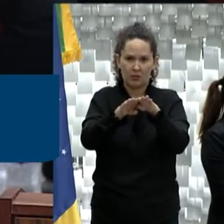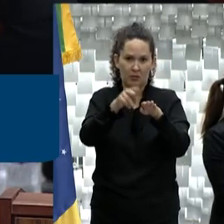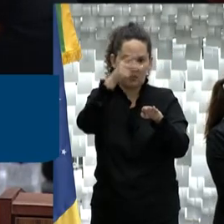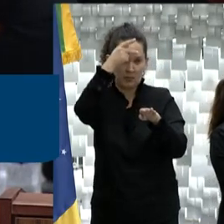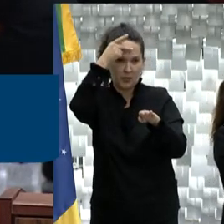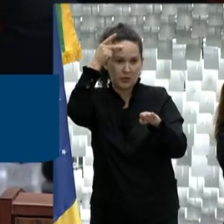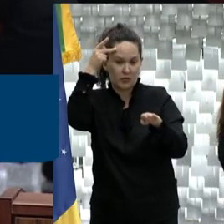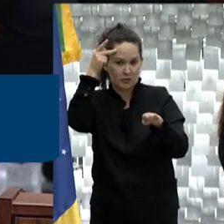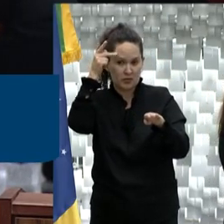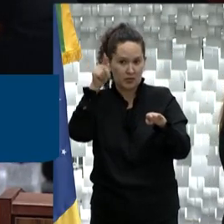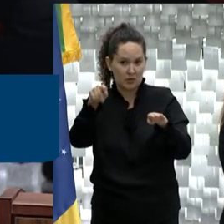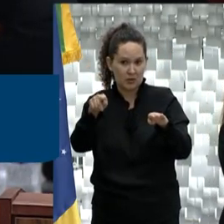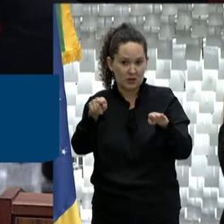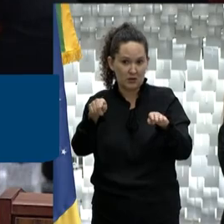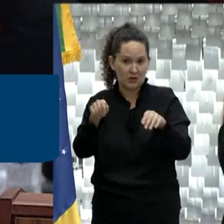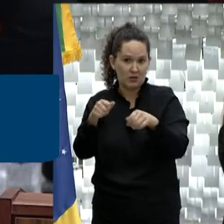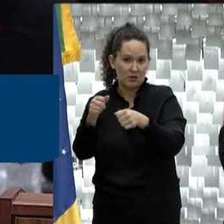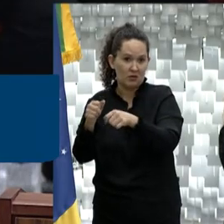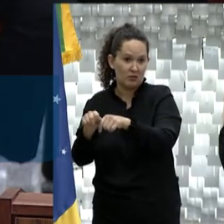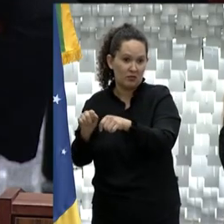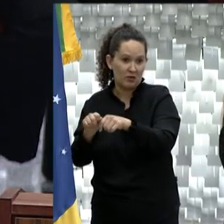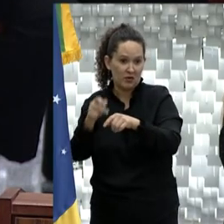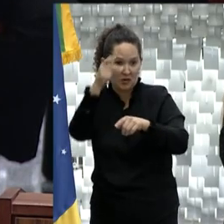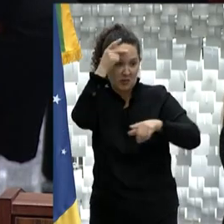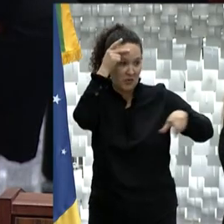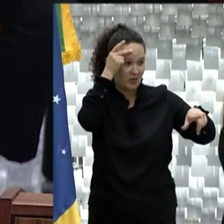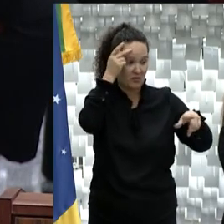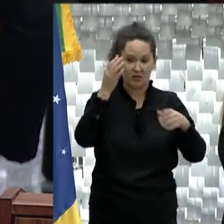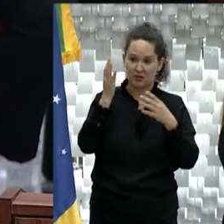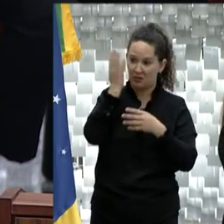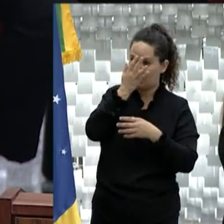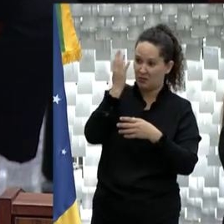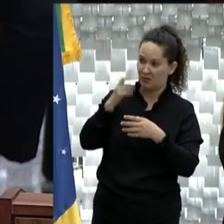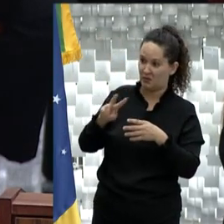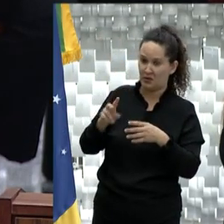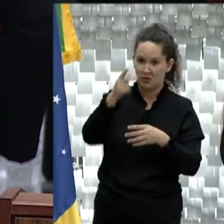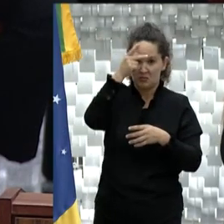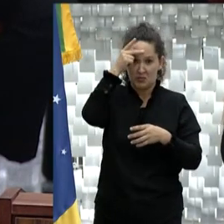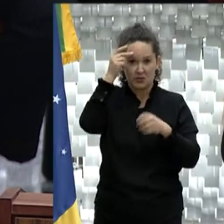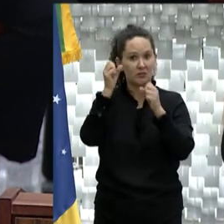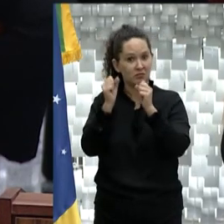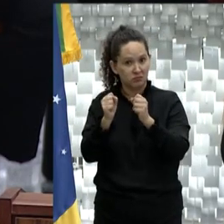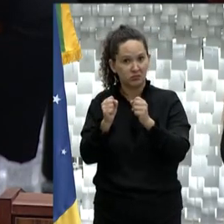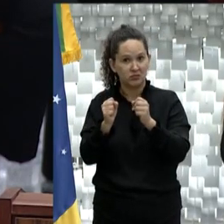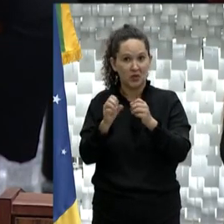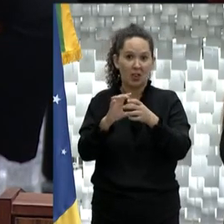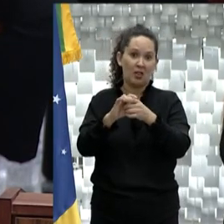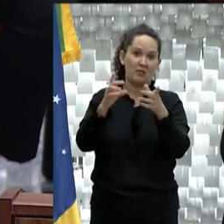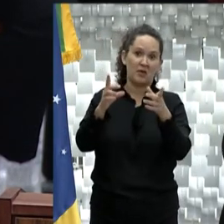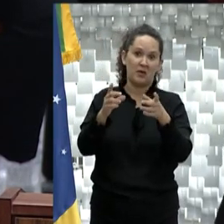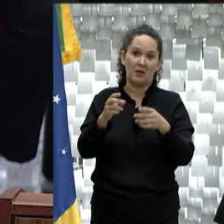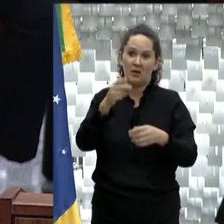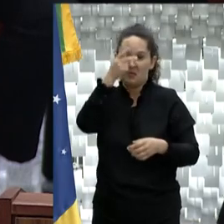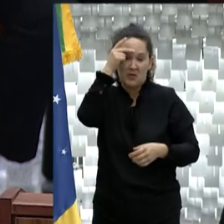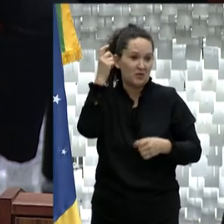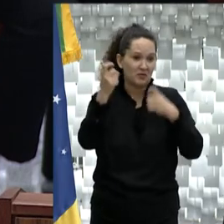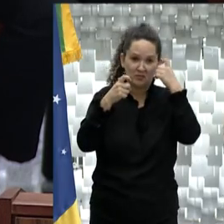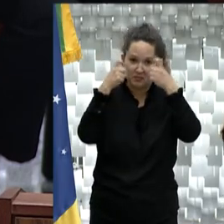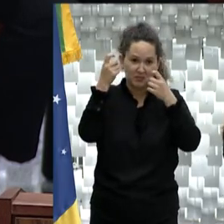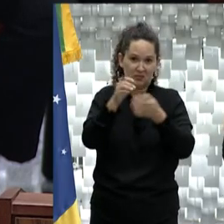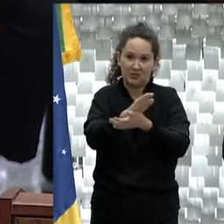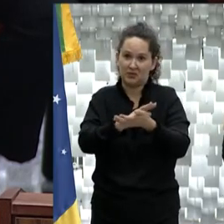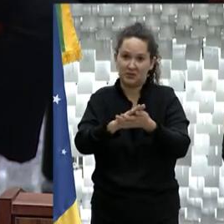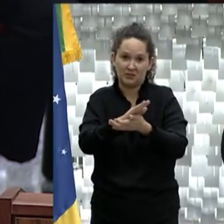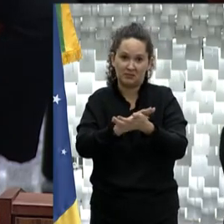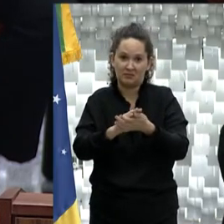faz, quem não faz quando eu deveria fazer, quem deixa fazer, quem não se importa que façam,